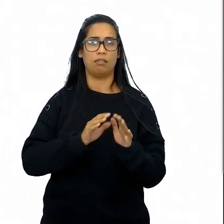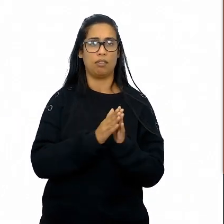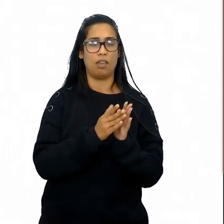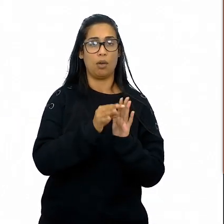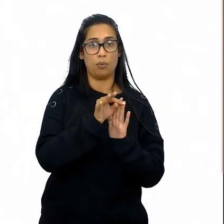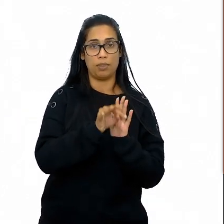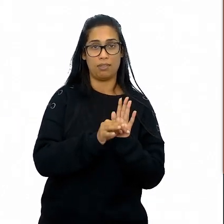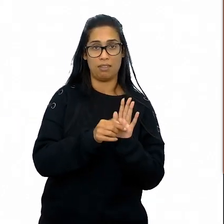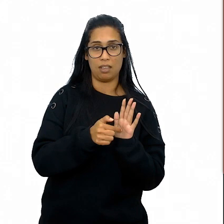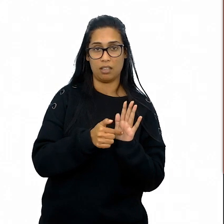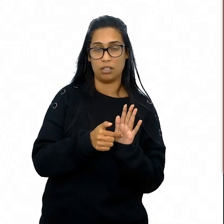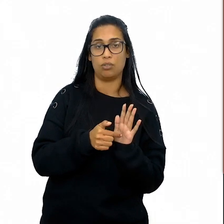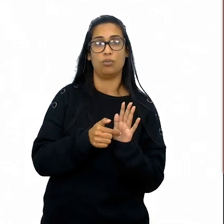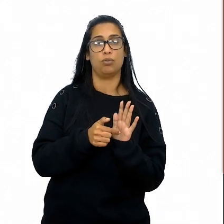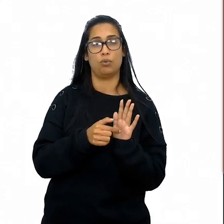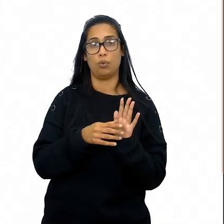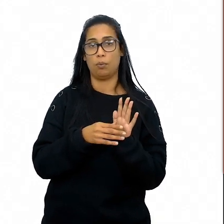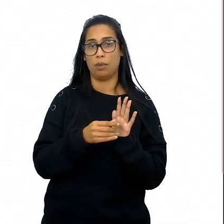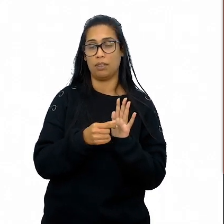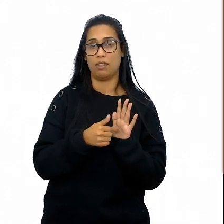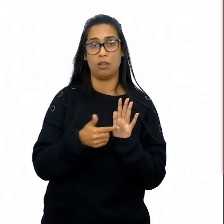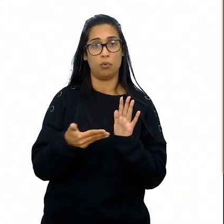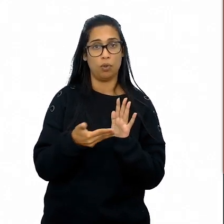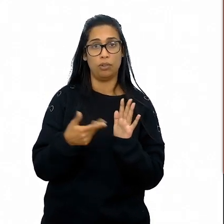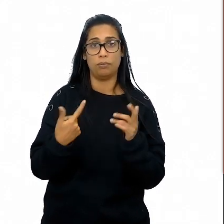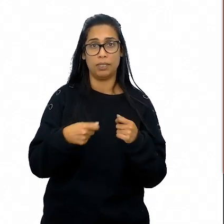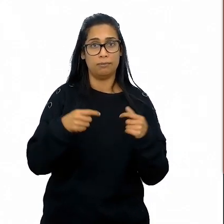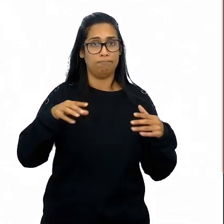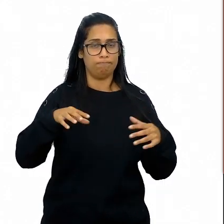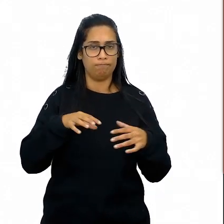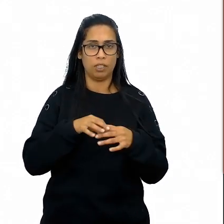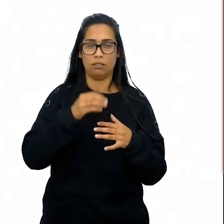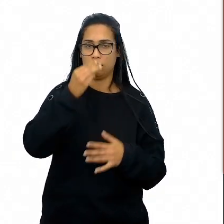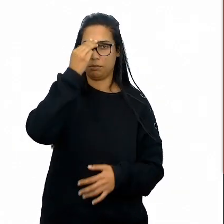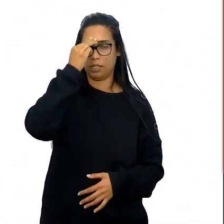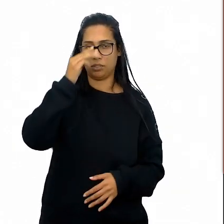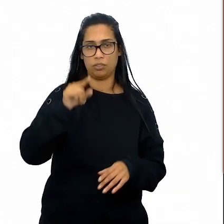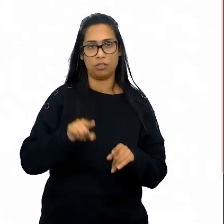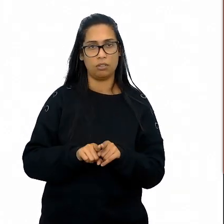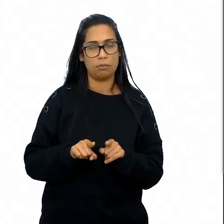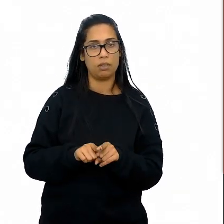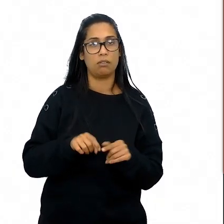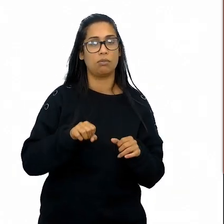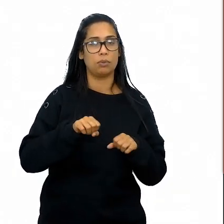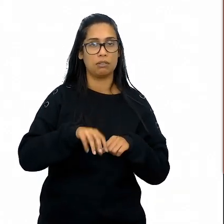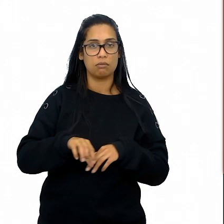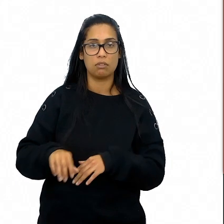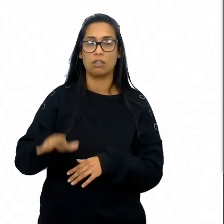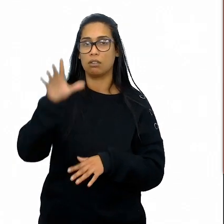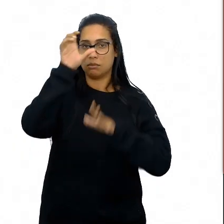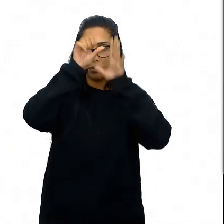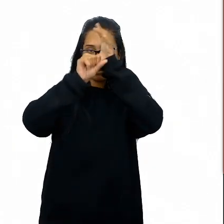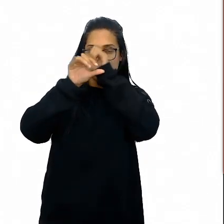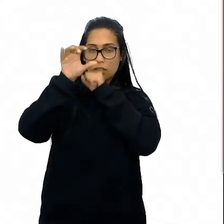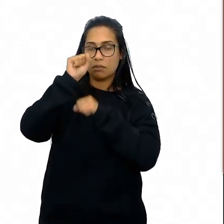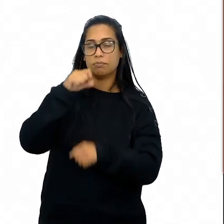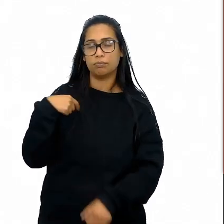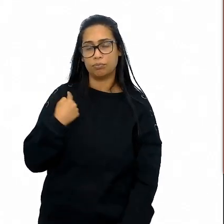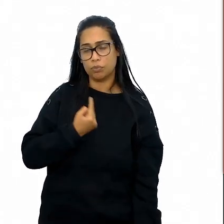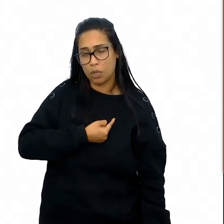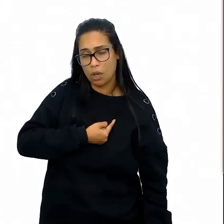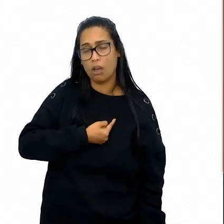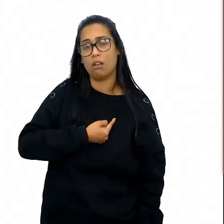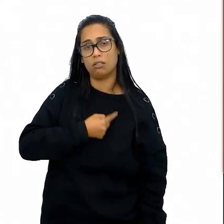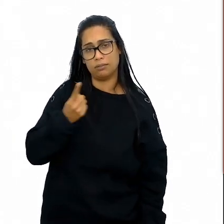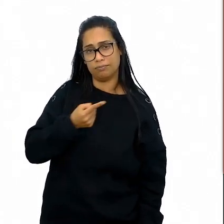do momento atual que nós estamos vivendo né então hoje por exemplo a questão do ensino da aprendizagem a gente já tem